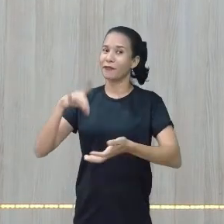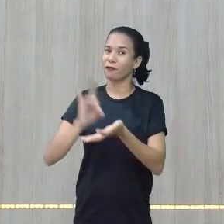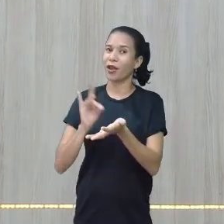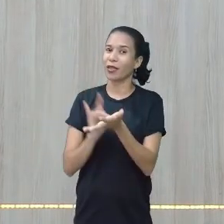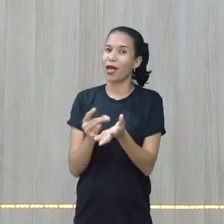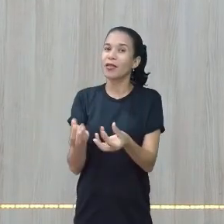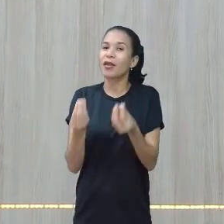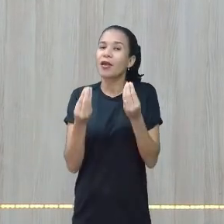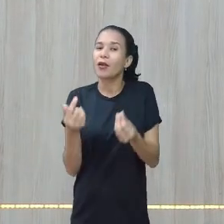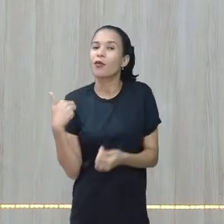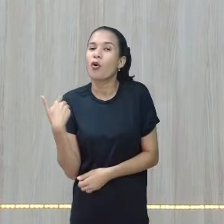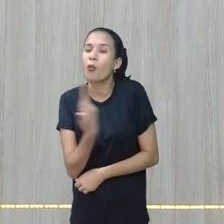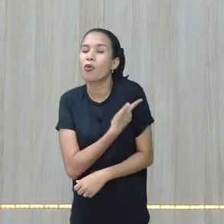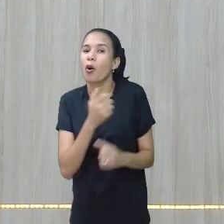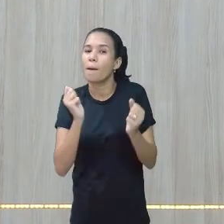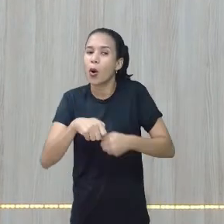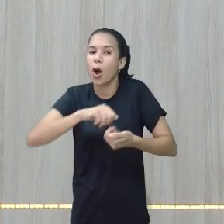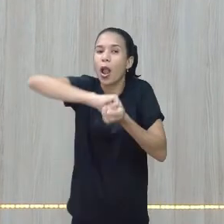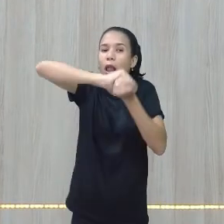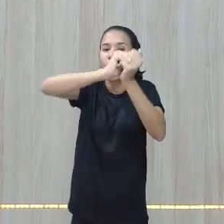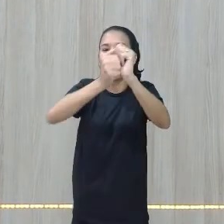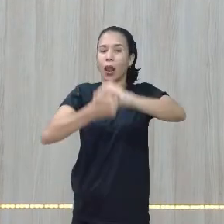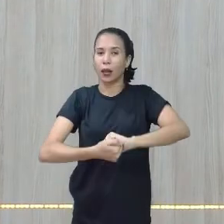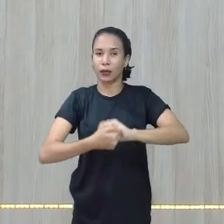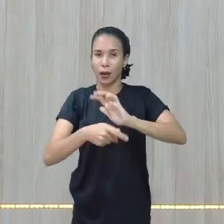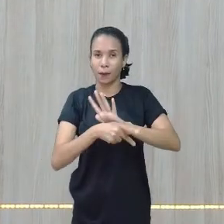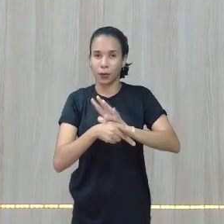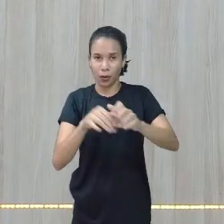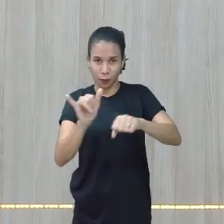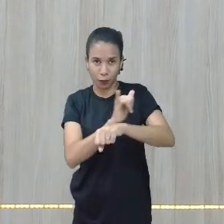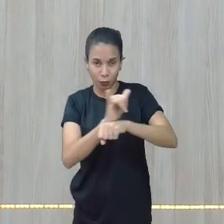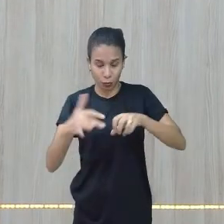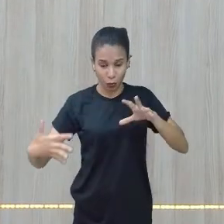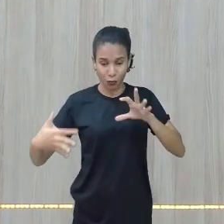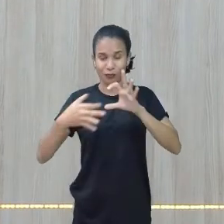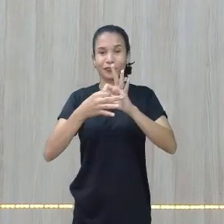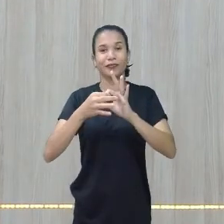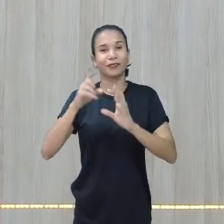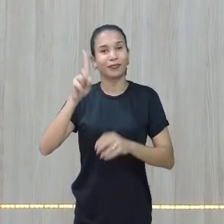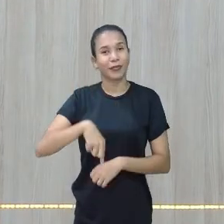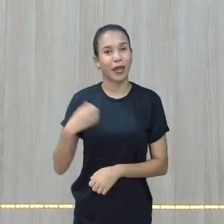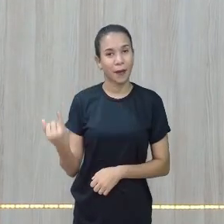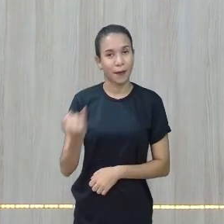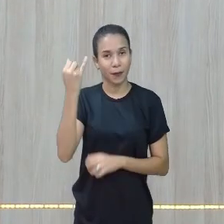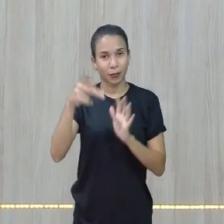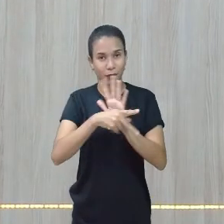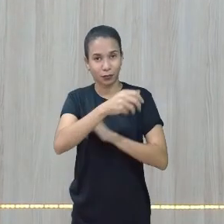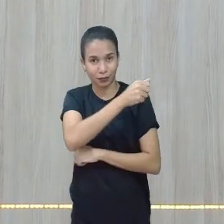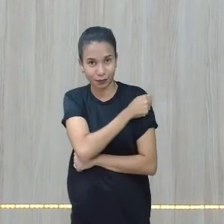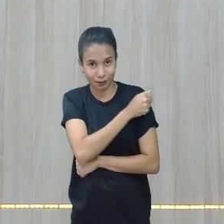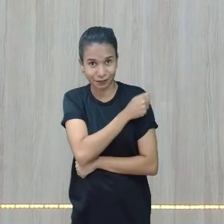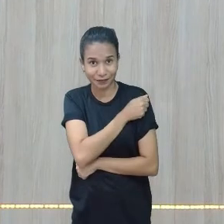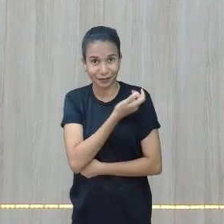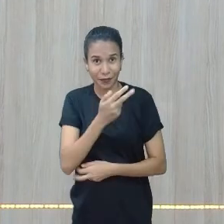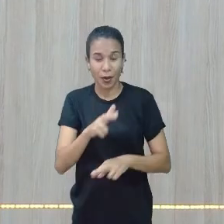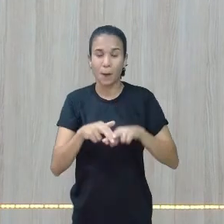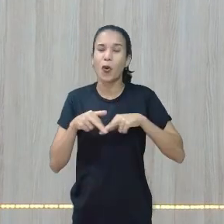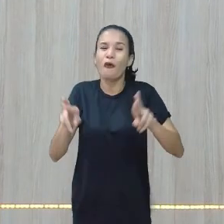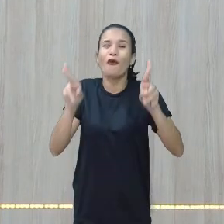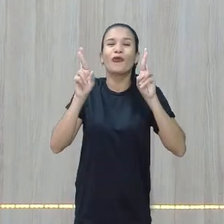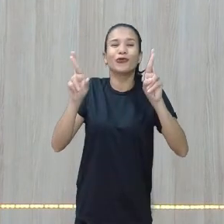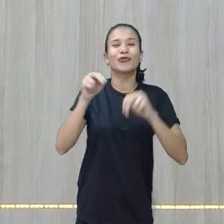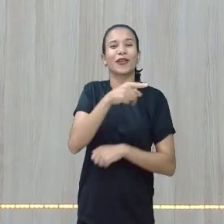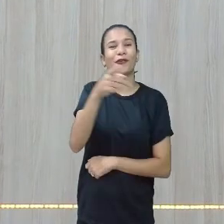como é que a gente pode fazer uma adequação do recurso com a estratégia que é significativa para esse estudante? Então, espero que vocês